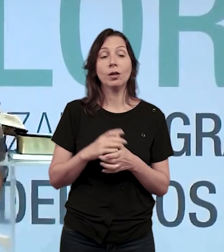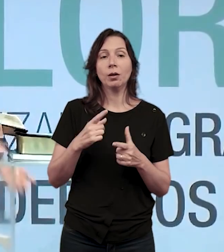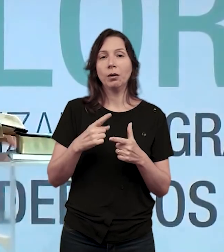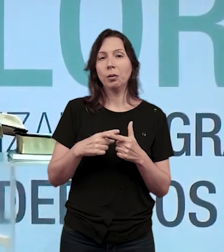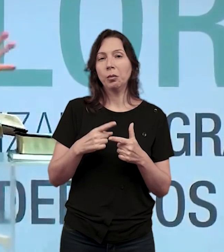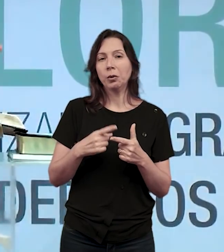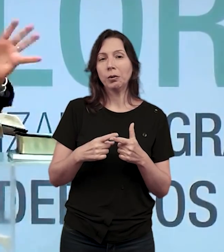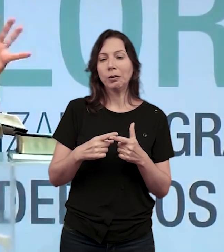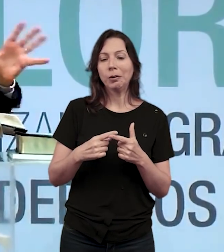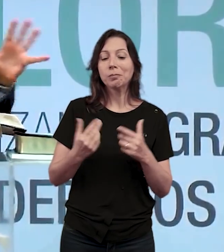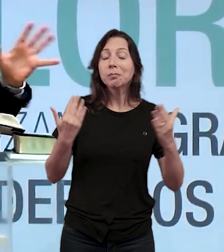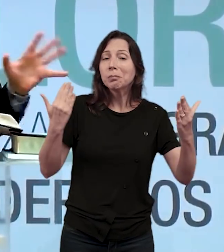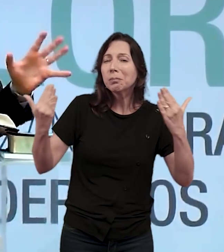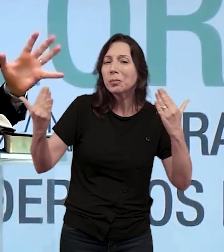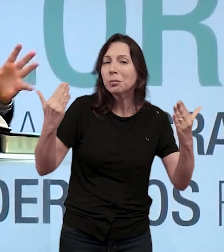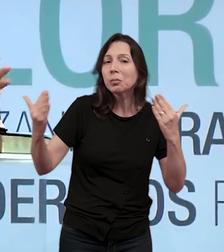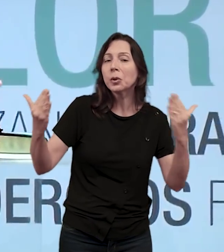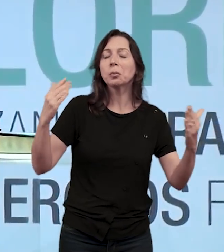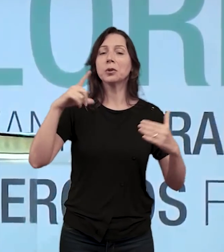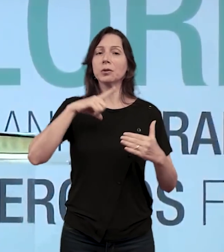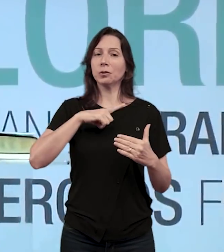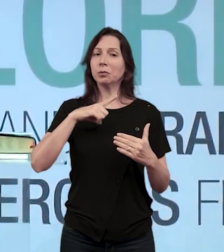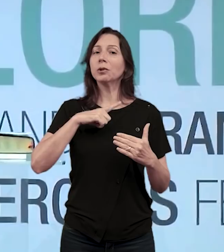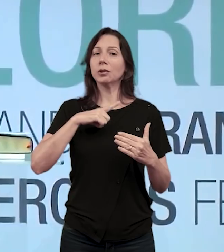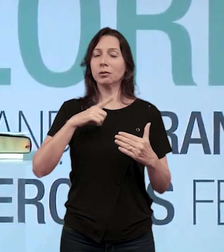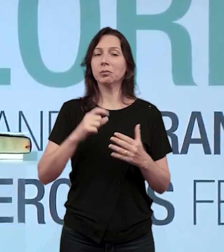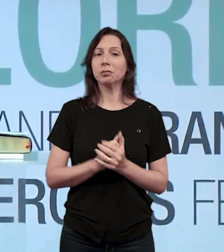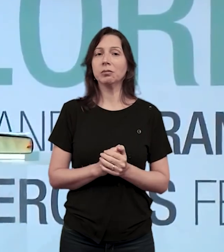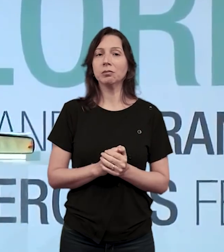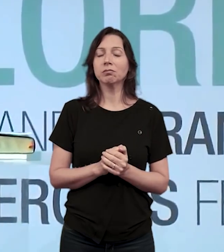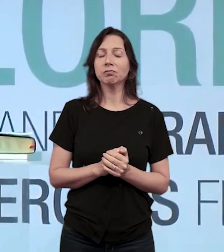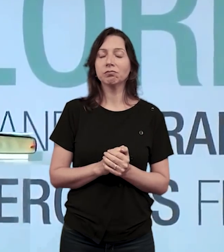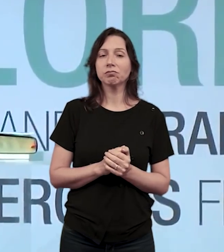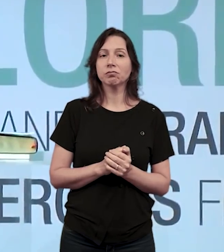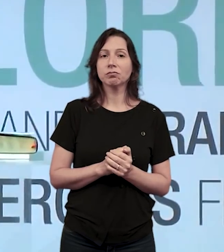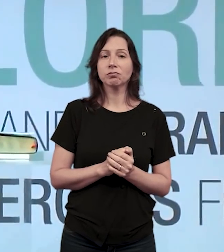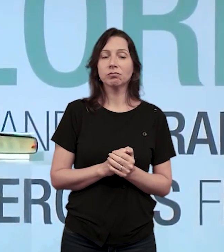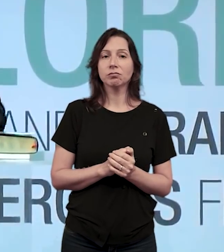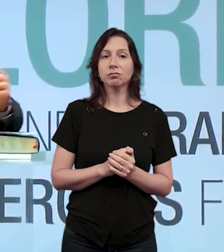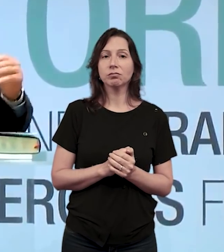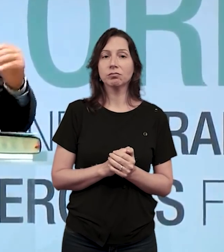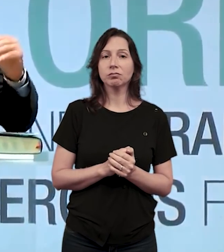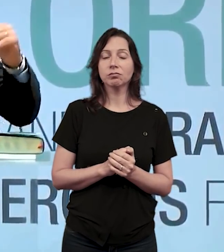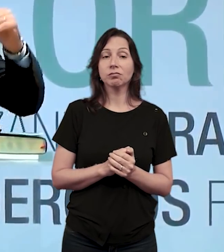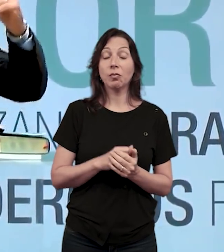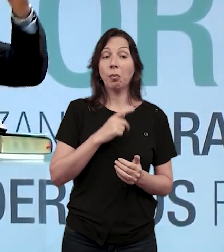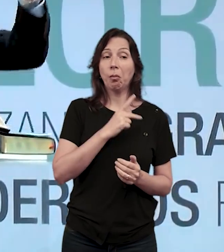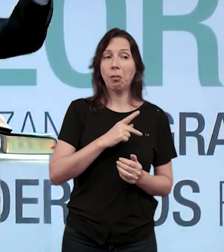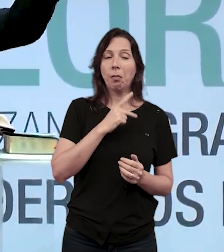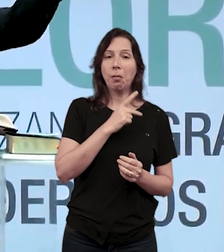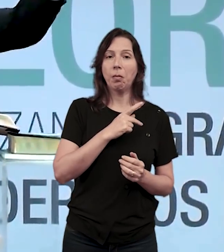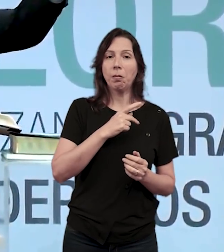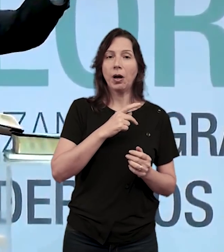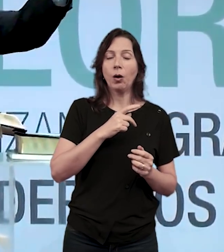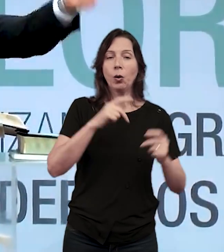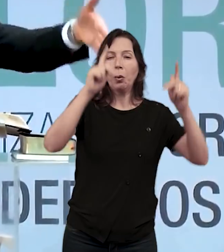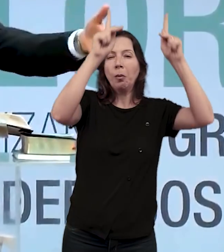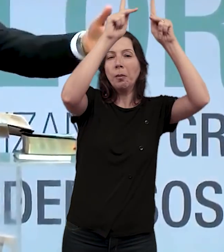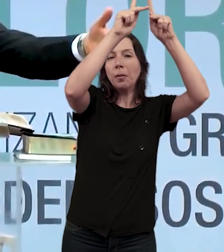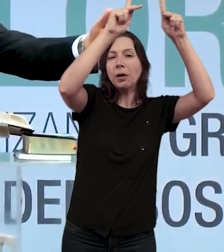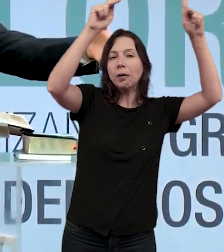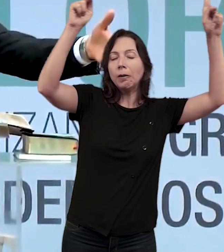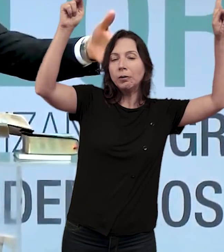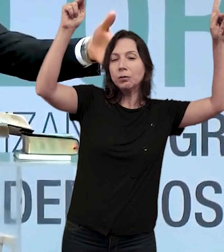porque há um contraste gritante aqui. Qual o contraste? Ele vai do paraíso